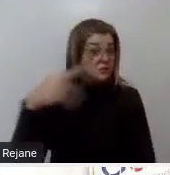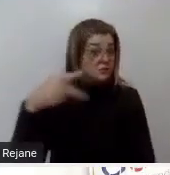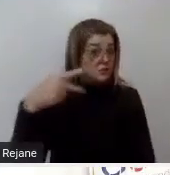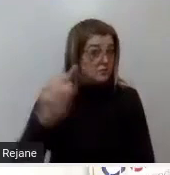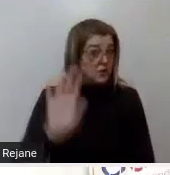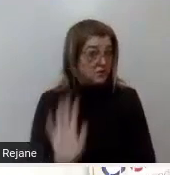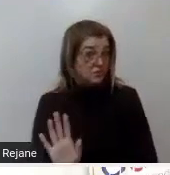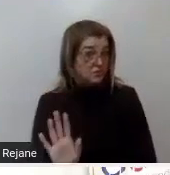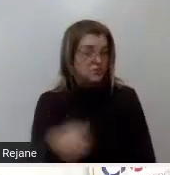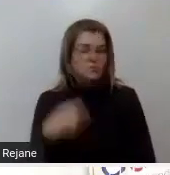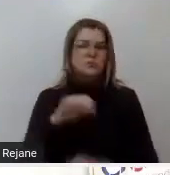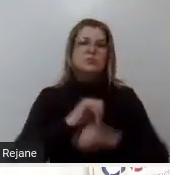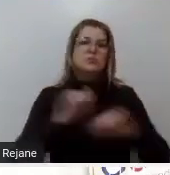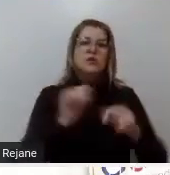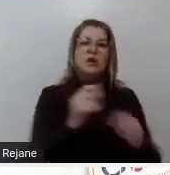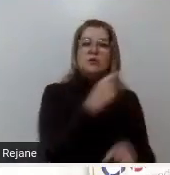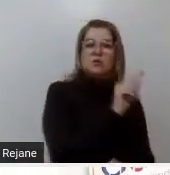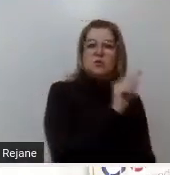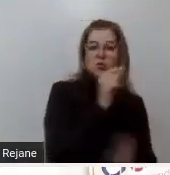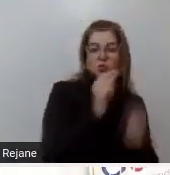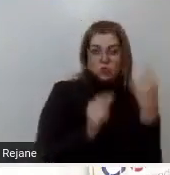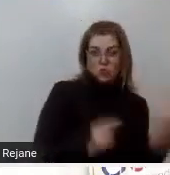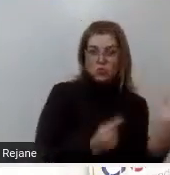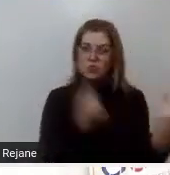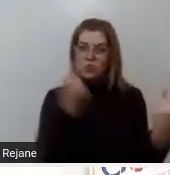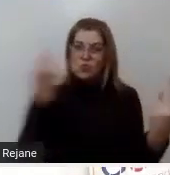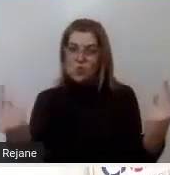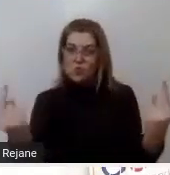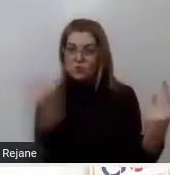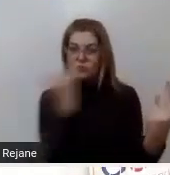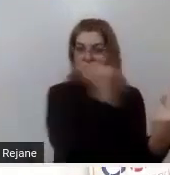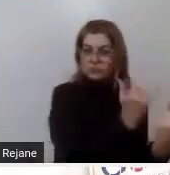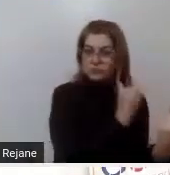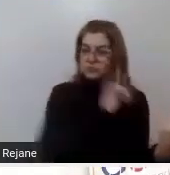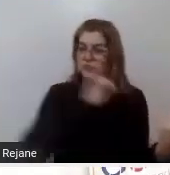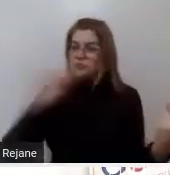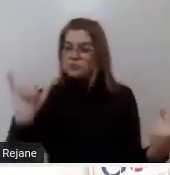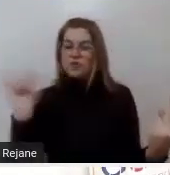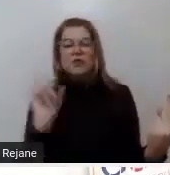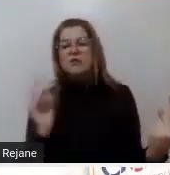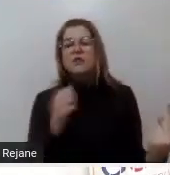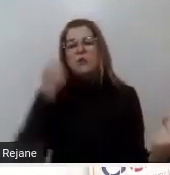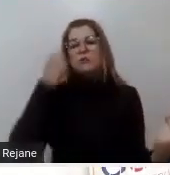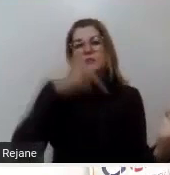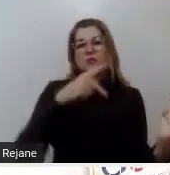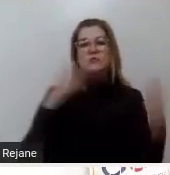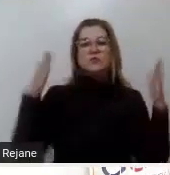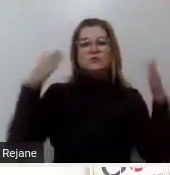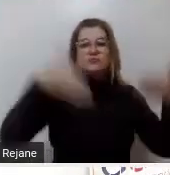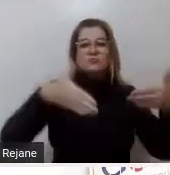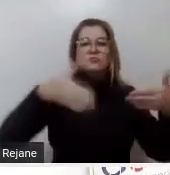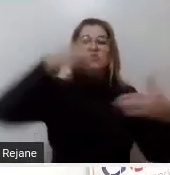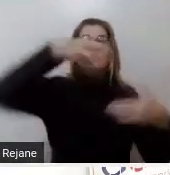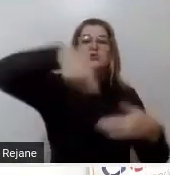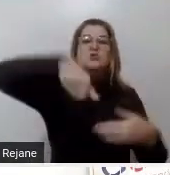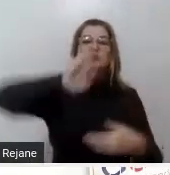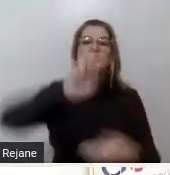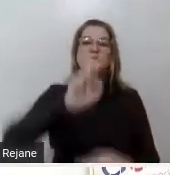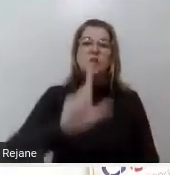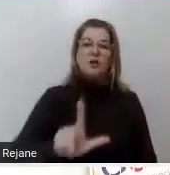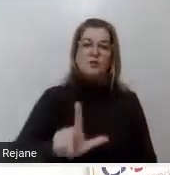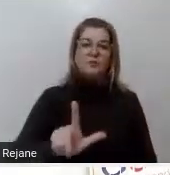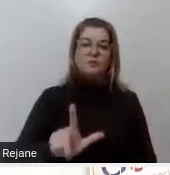precisam publicar nos dois lugares. Publicou nas atividades, reflete lá no mural como um comunicado. E além